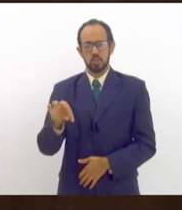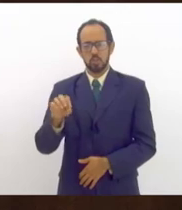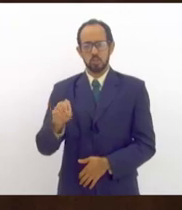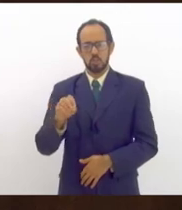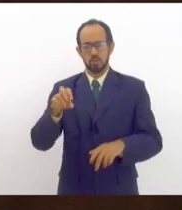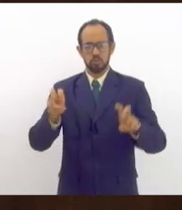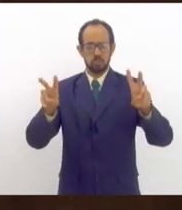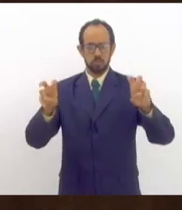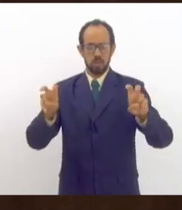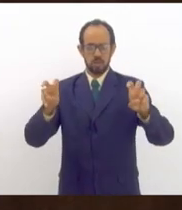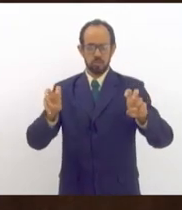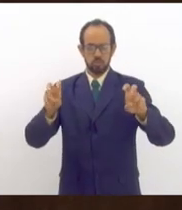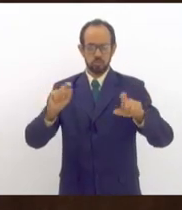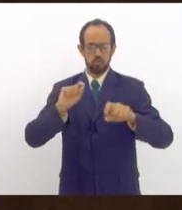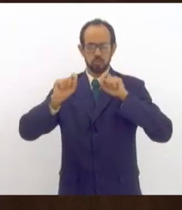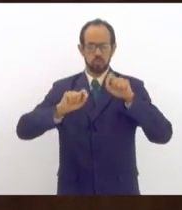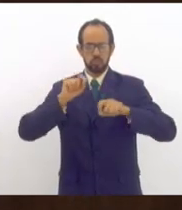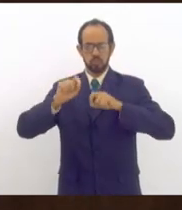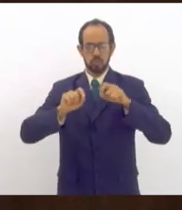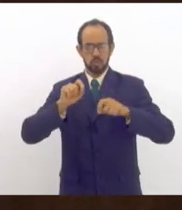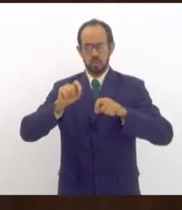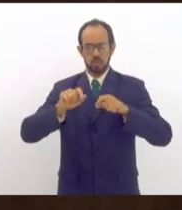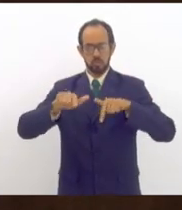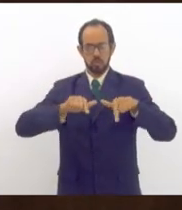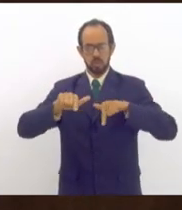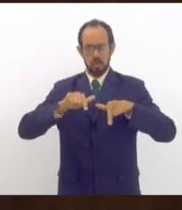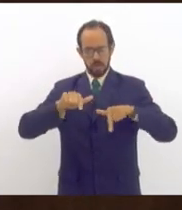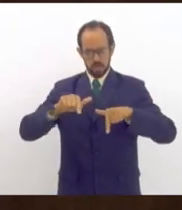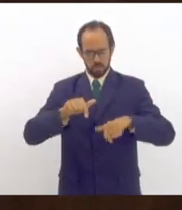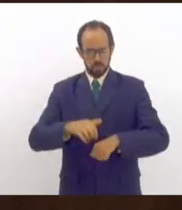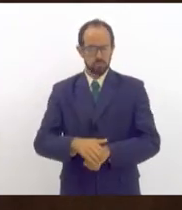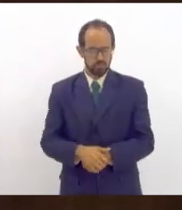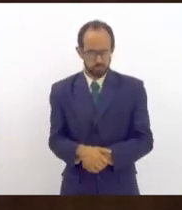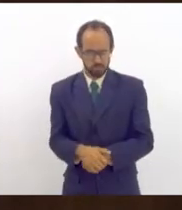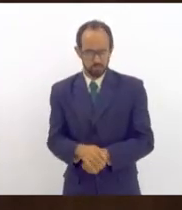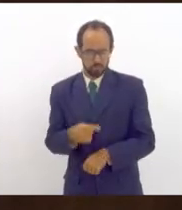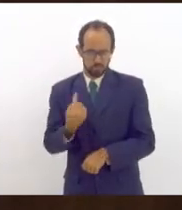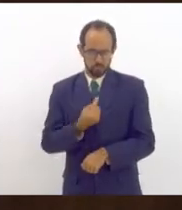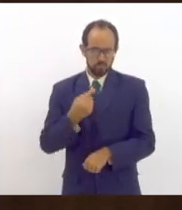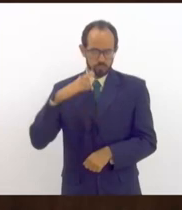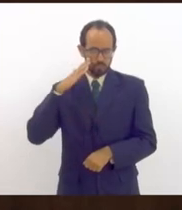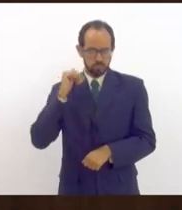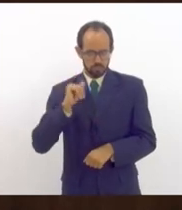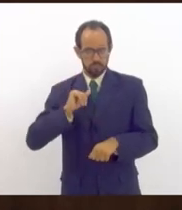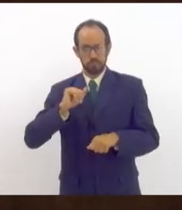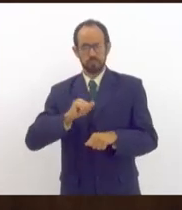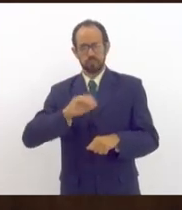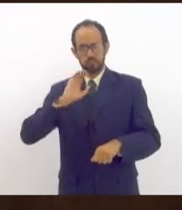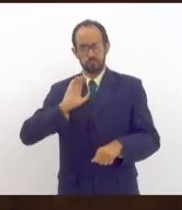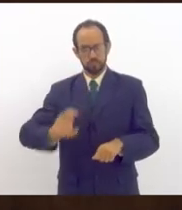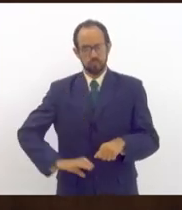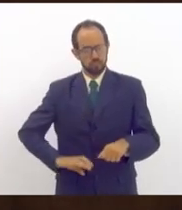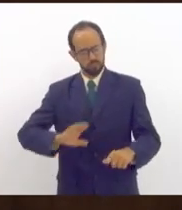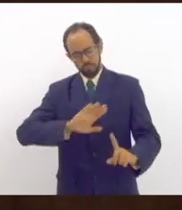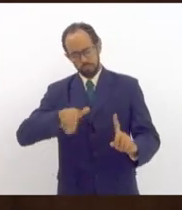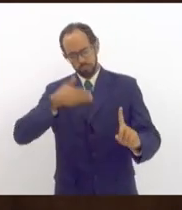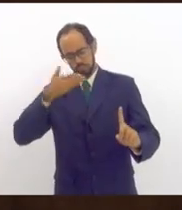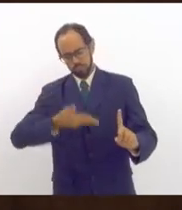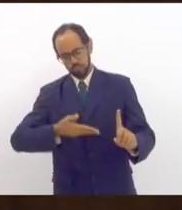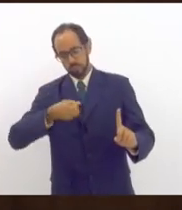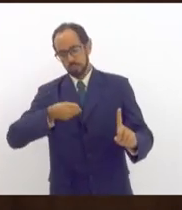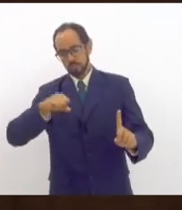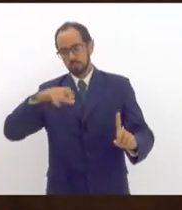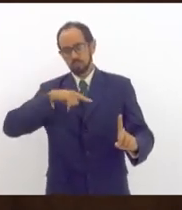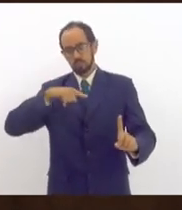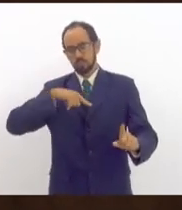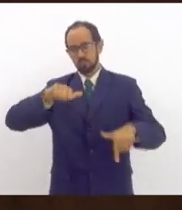do da questão do emprego a gente sabe que o cidadão só tem dignidade através do trabalho